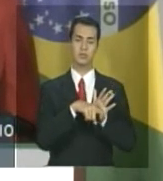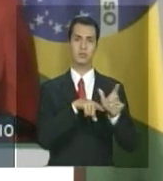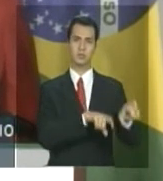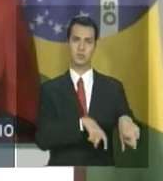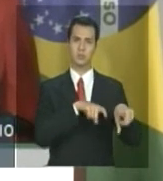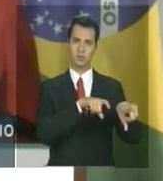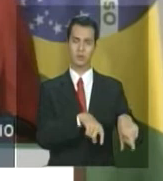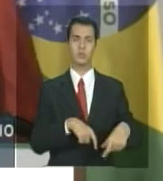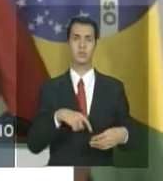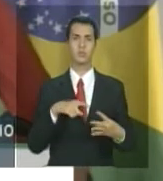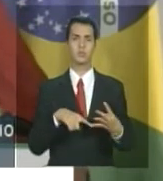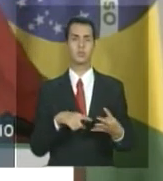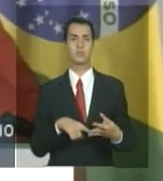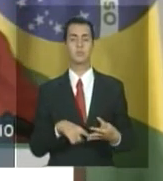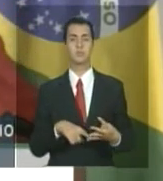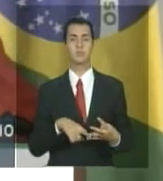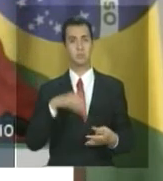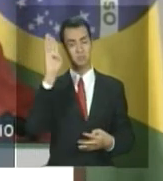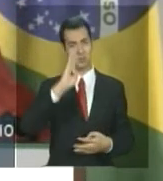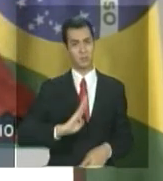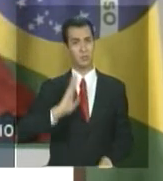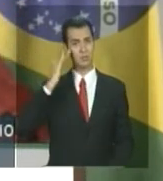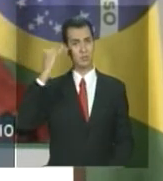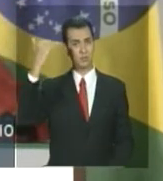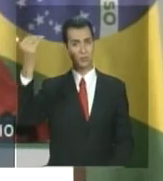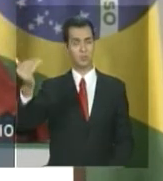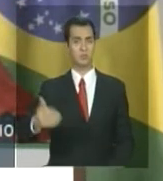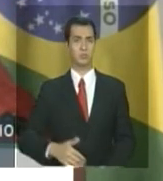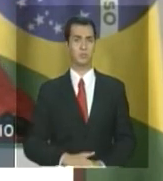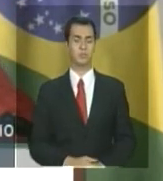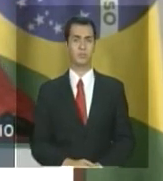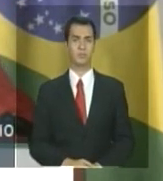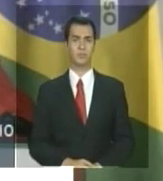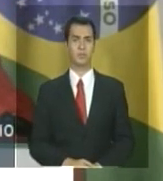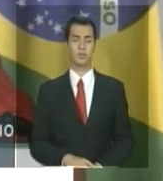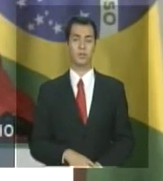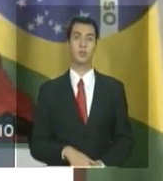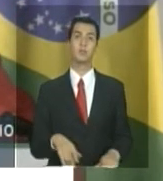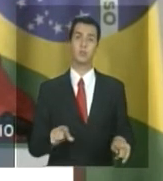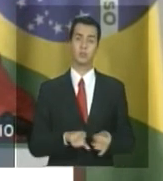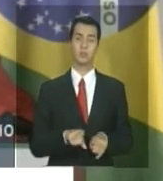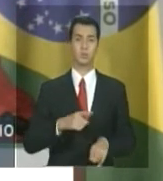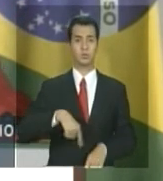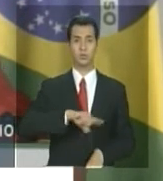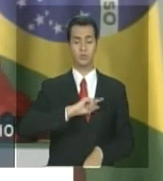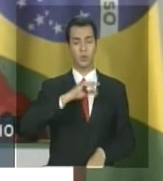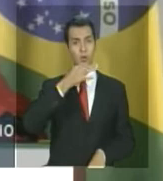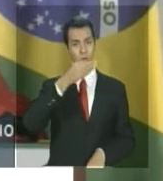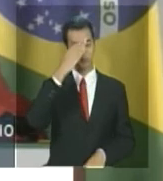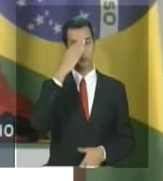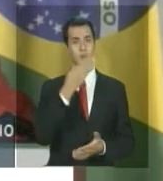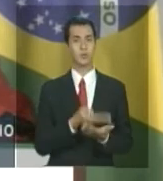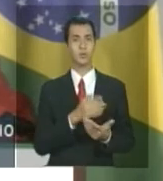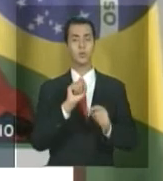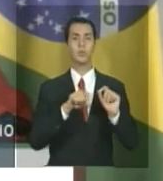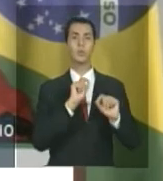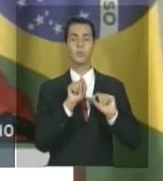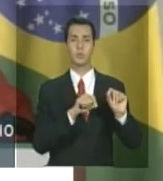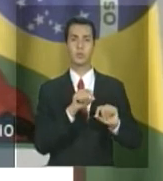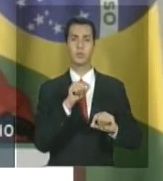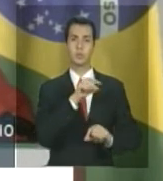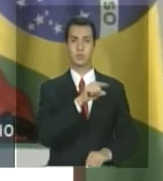agricultura e à pecuária e outras áreas. E acreditamos que os Estados Unidos, como uma nação líder na área